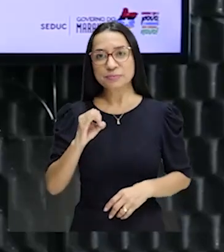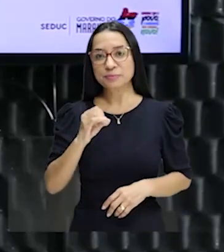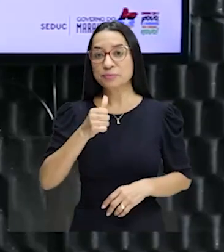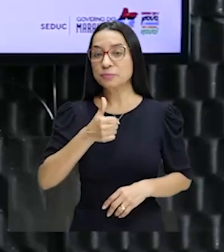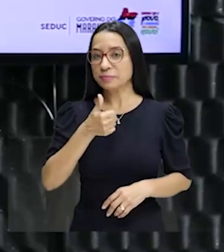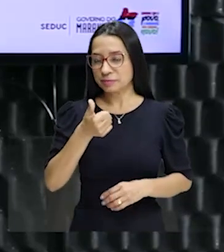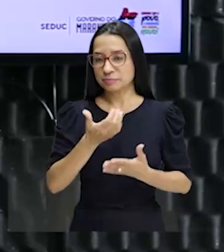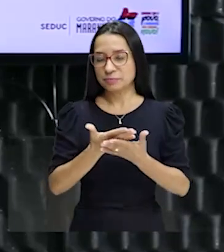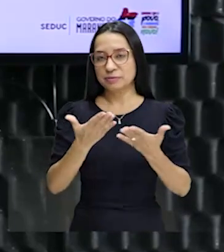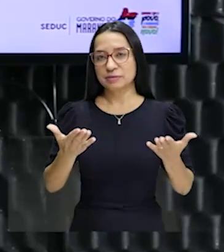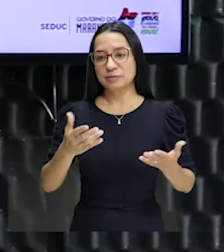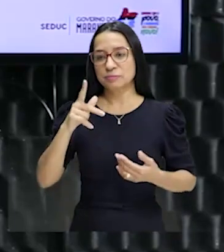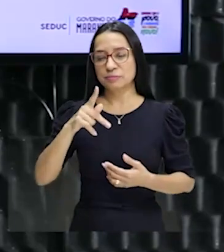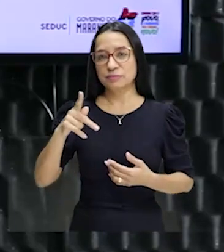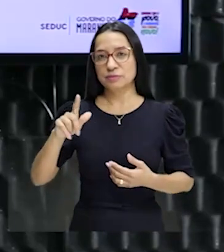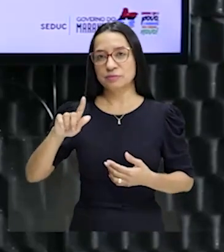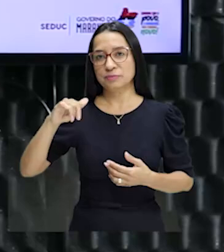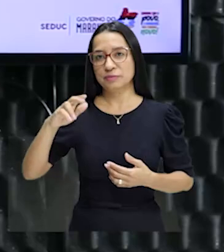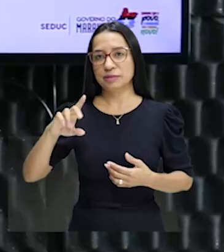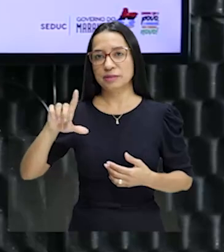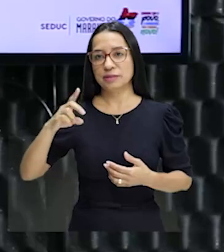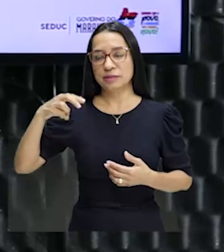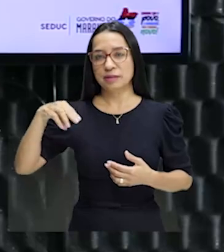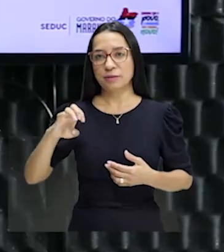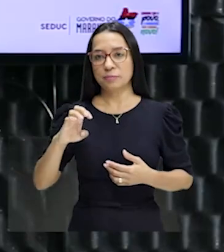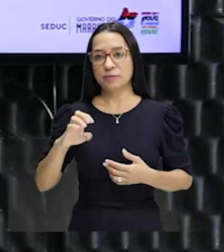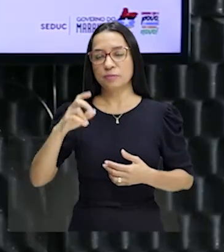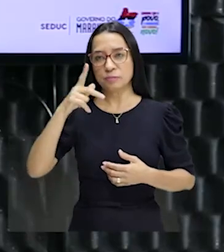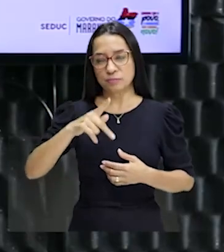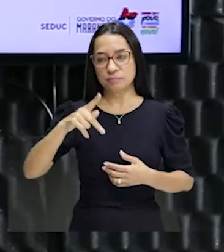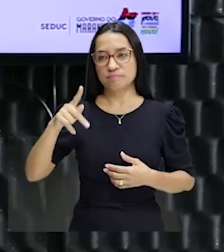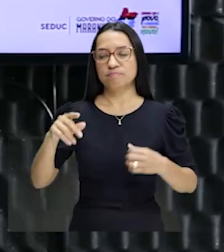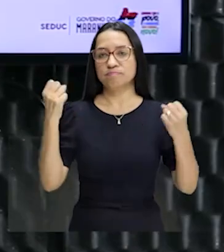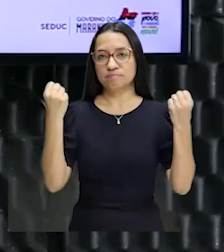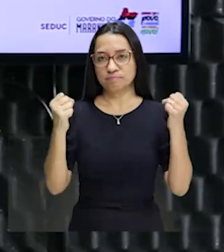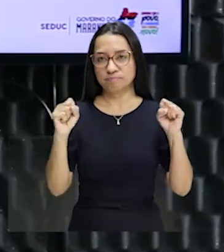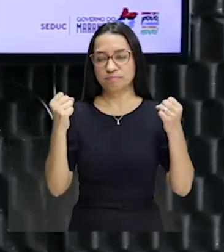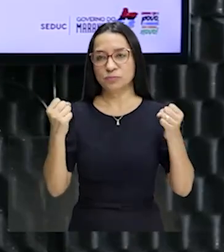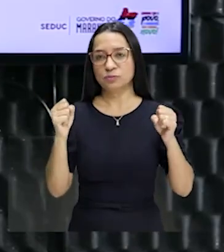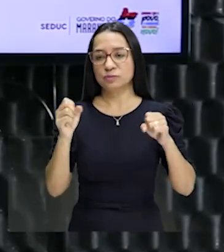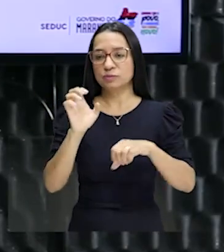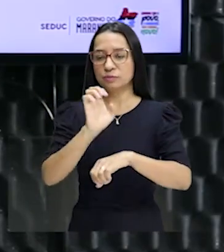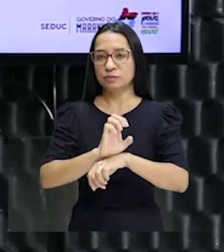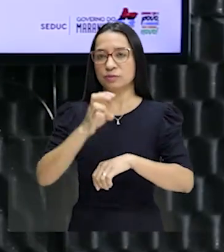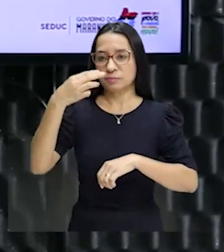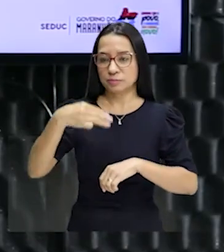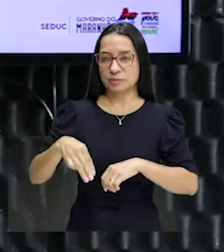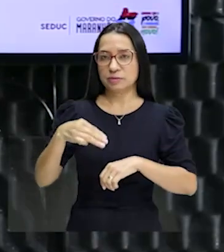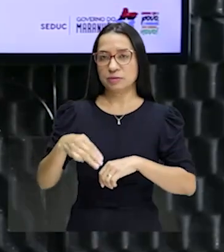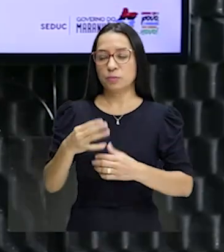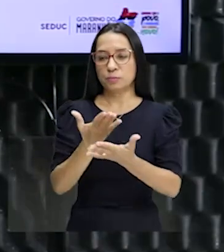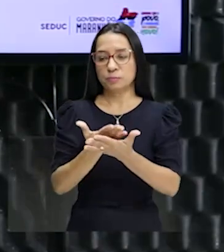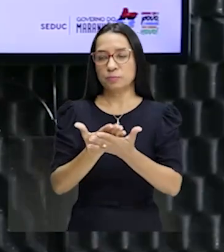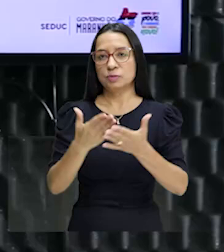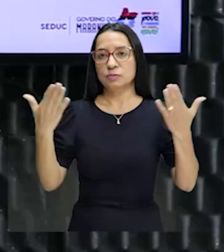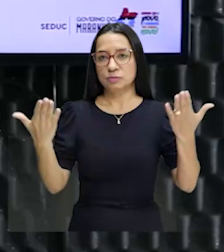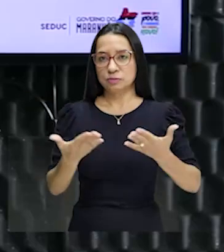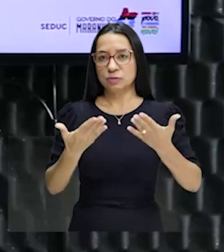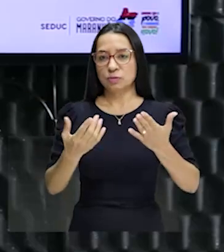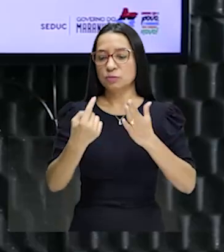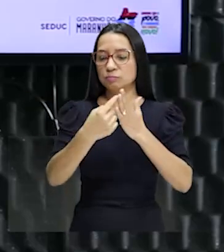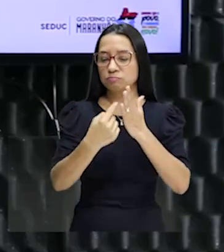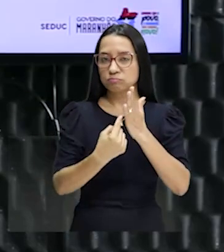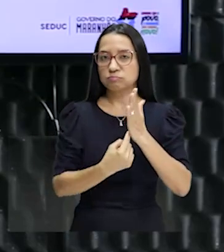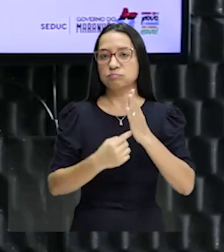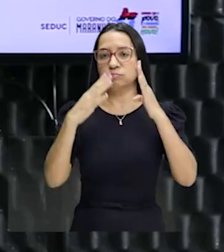galerinha, tudo bem com vocês? Guilherme Campos aqui, professor de Educação Física da Rede Estadual do Maranhão. E nessa aula de hoje, do nosso projeto